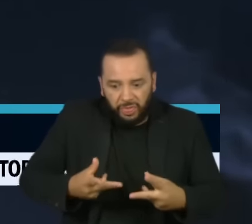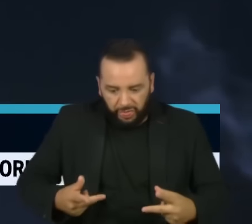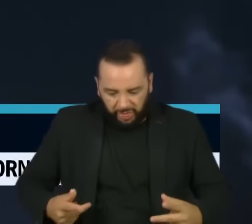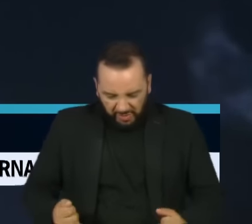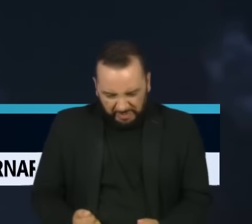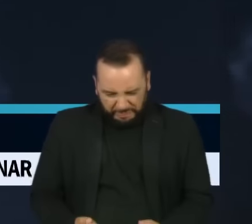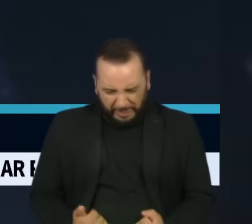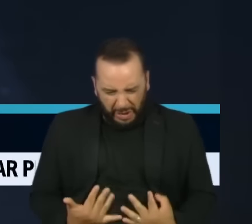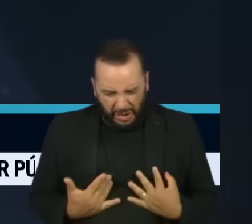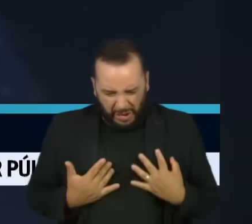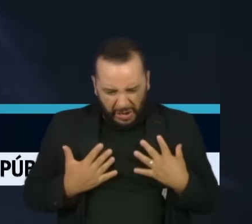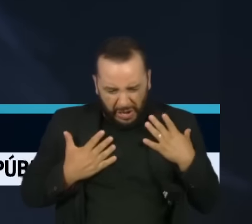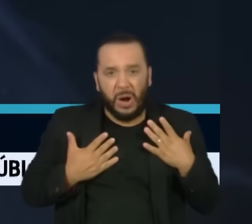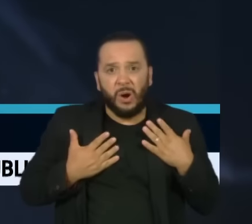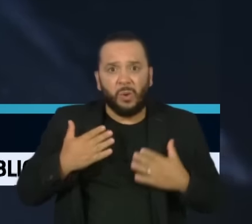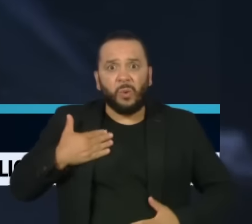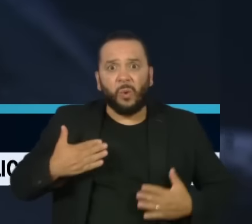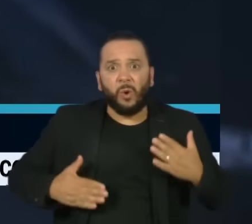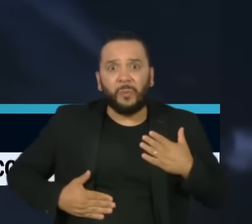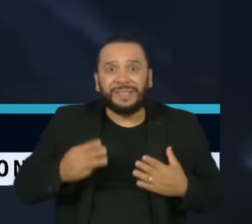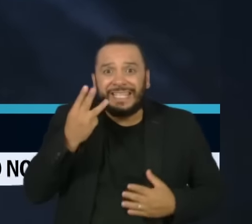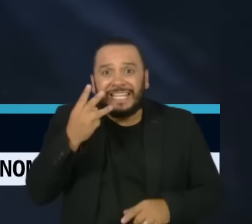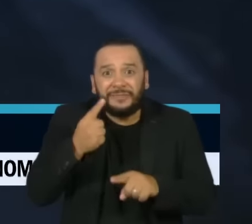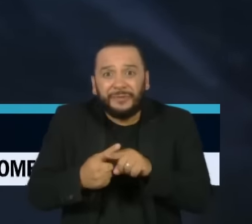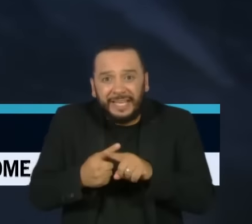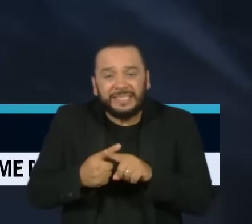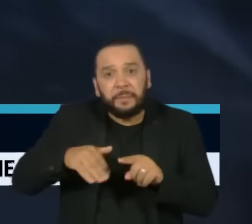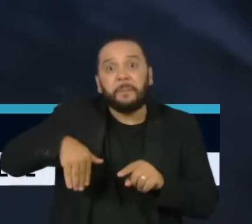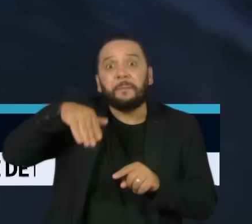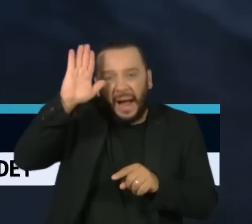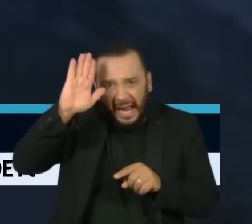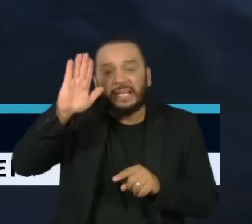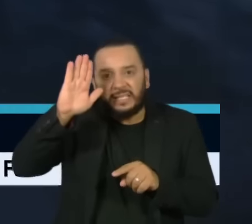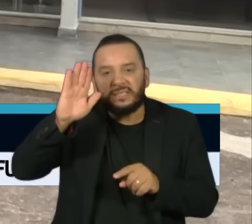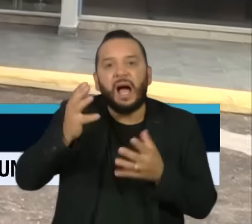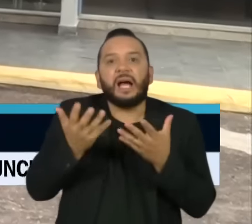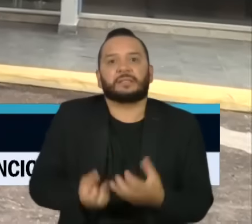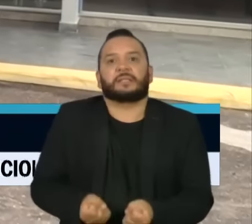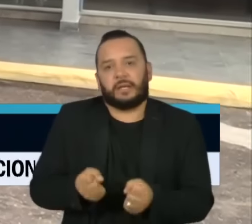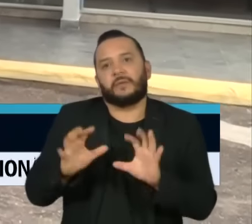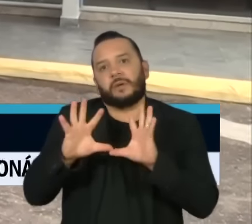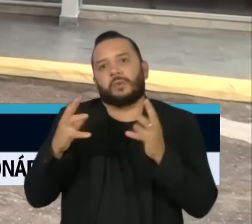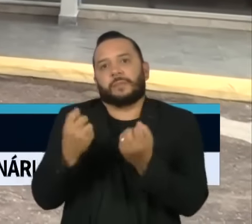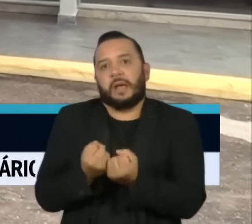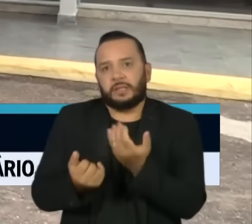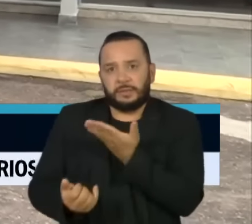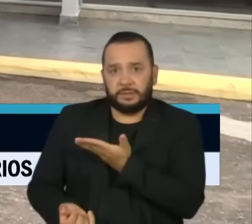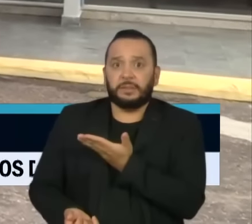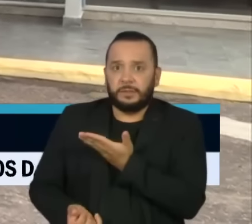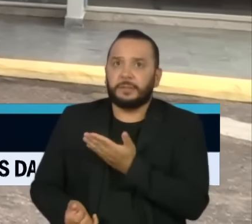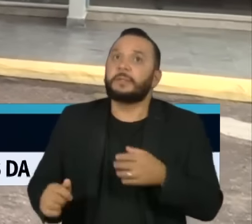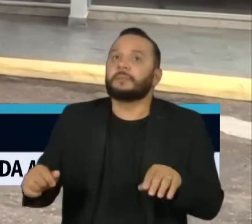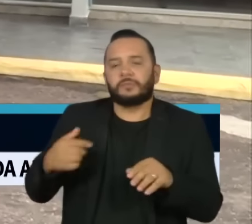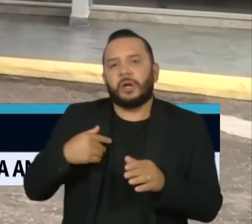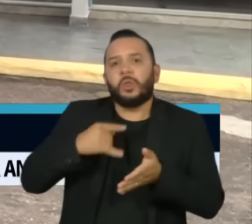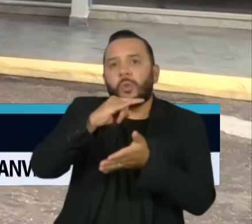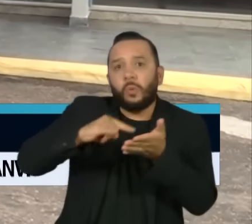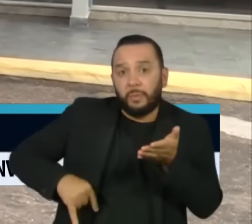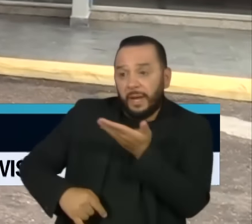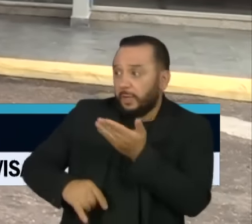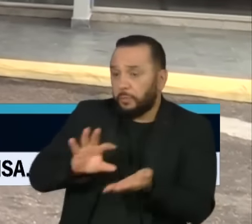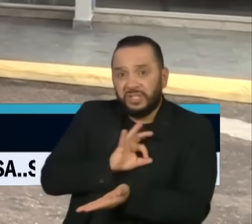3 vezes maior do que o limite considerado admissível pela Organização Mundial da Saúde. O documento foi elaborado pela